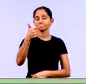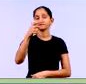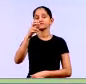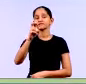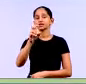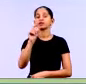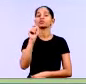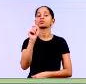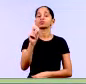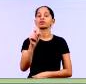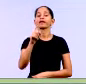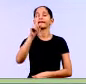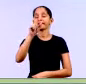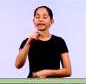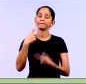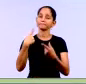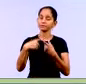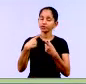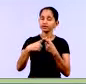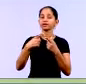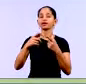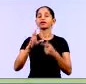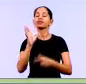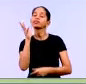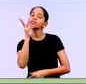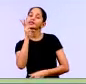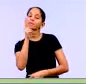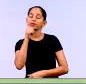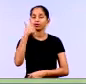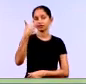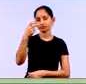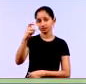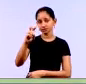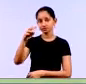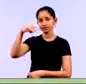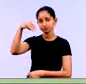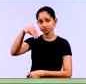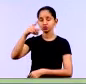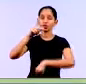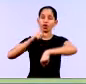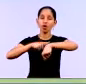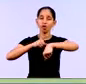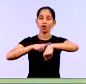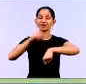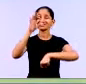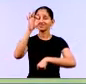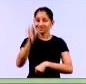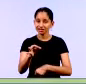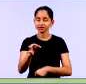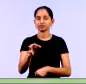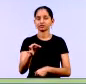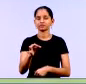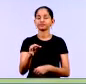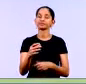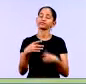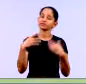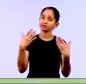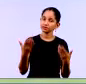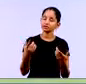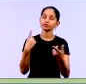corresponde aos 15 minutos que demora para fabricar o produto. É a hora padrão. O produto demora